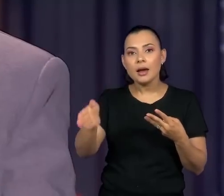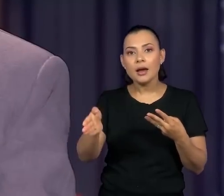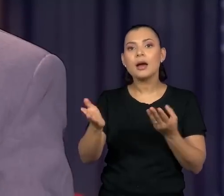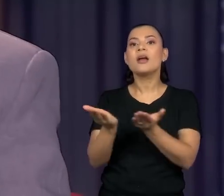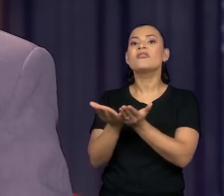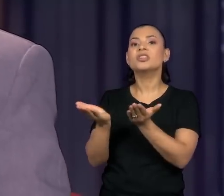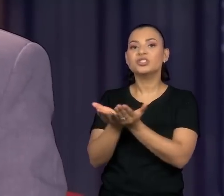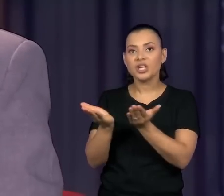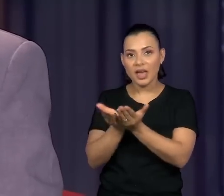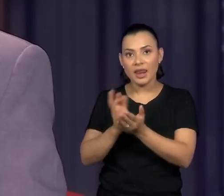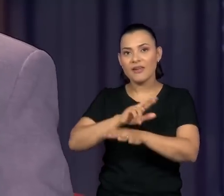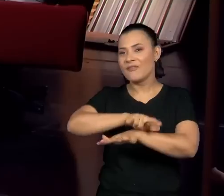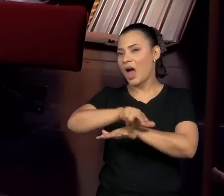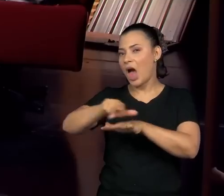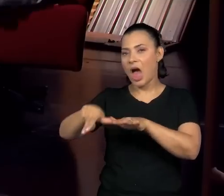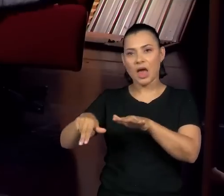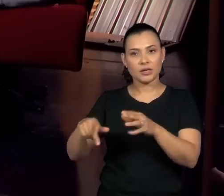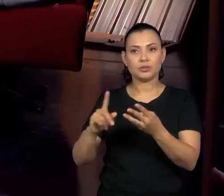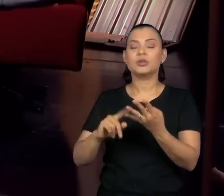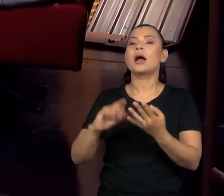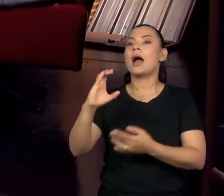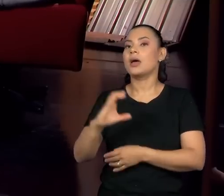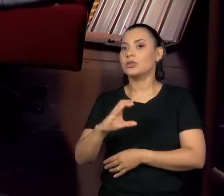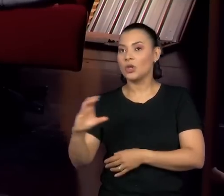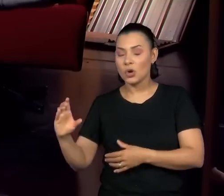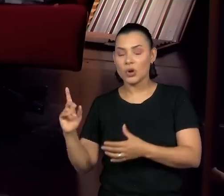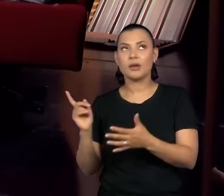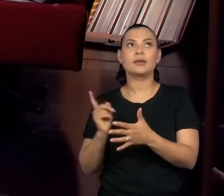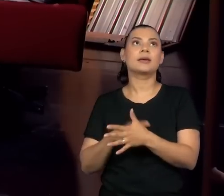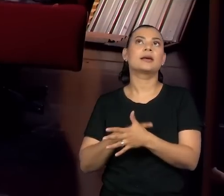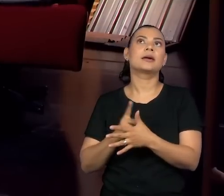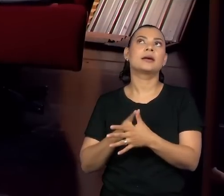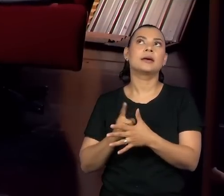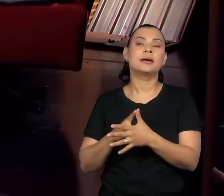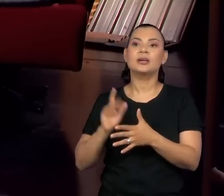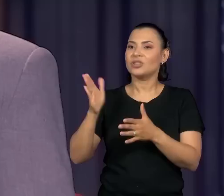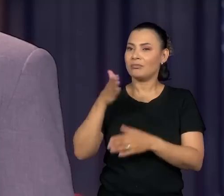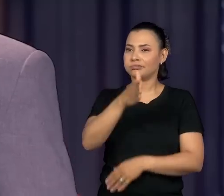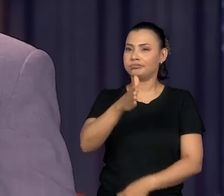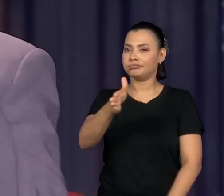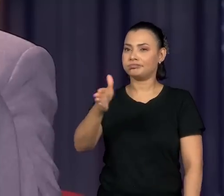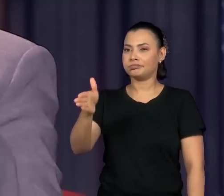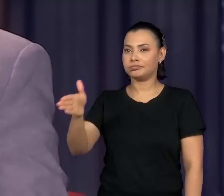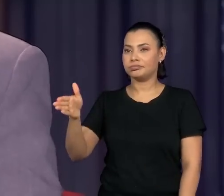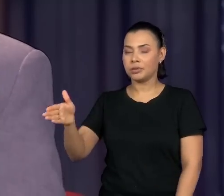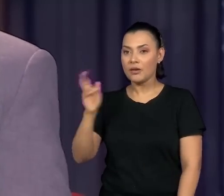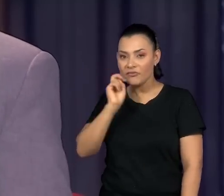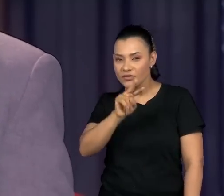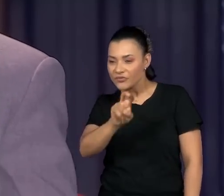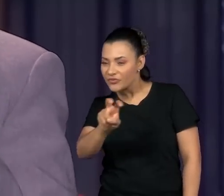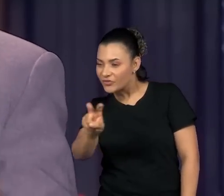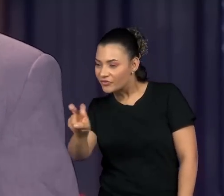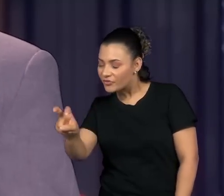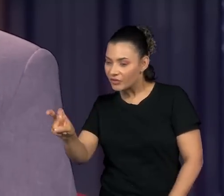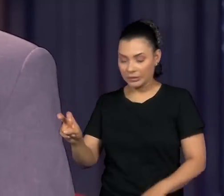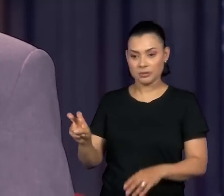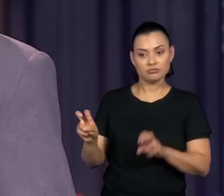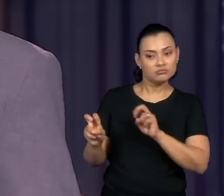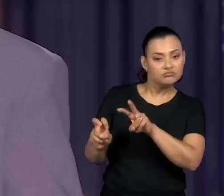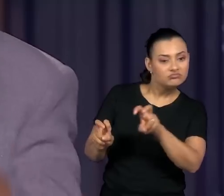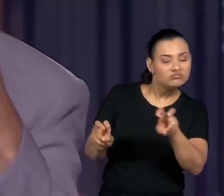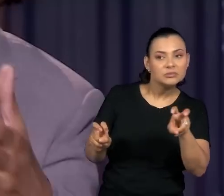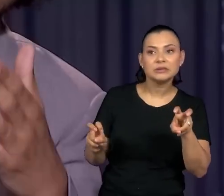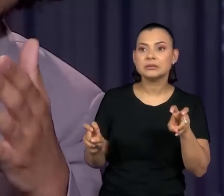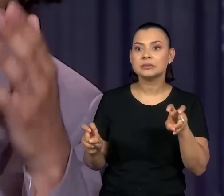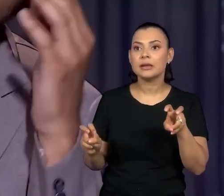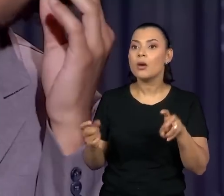igreja evangélica de várias denominações, eu fui na católica. Caramba. Eu fui em vários lugares e vi várias coisas, discordava de várias coisas.